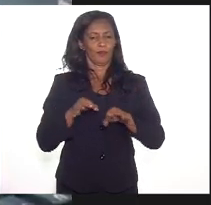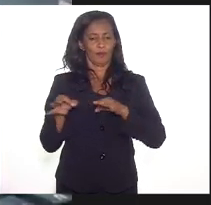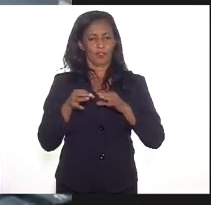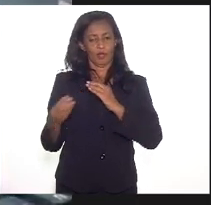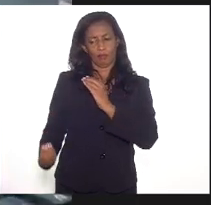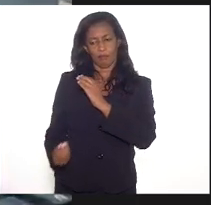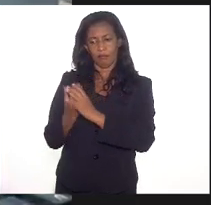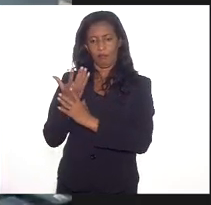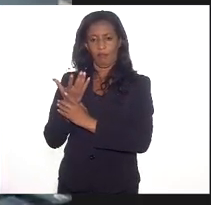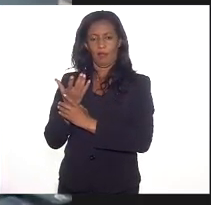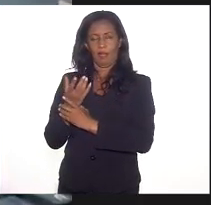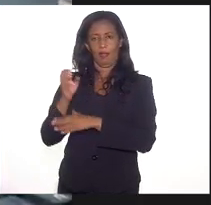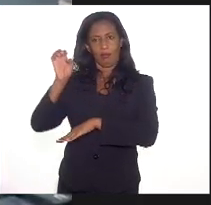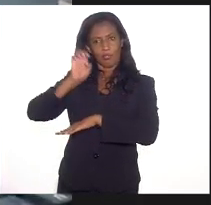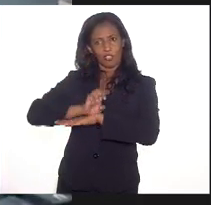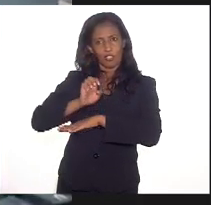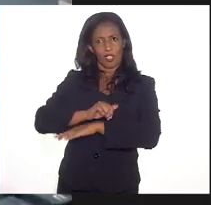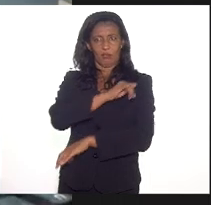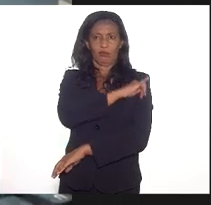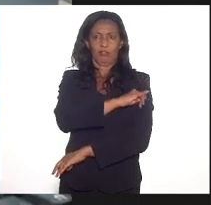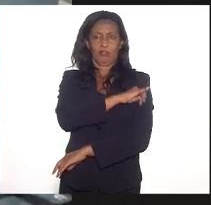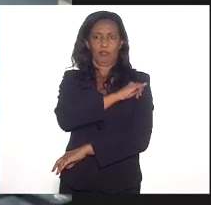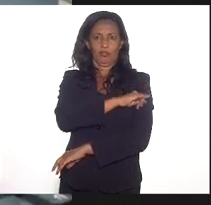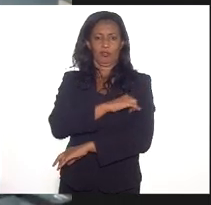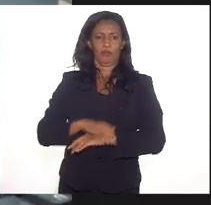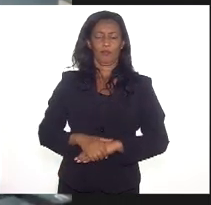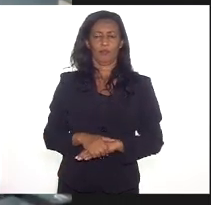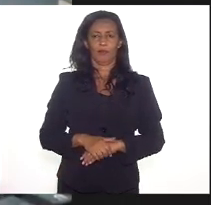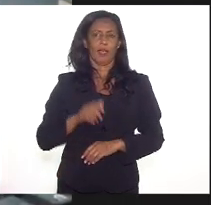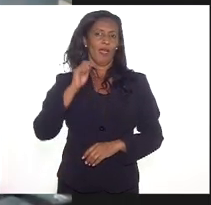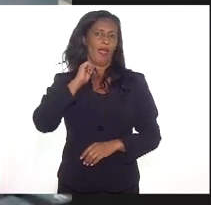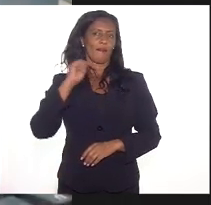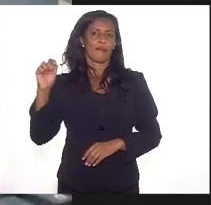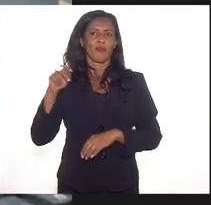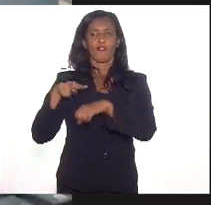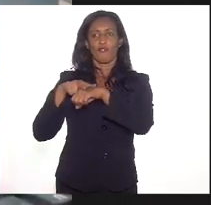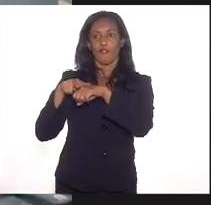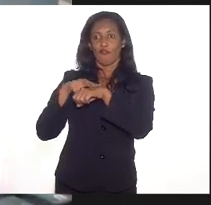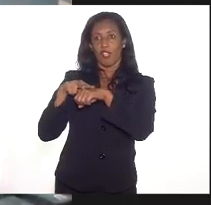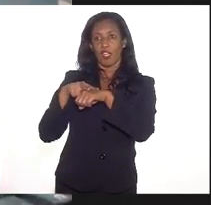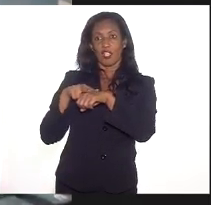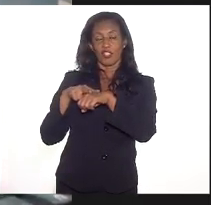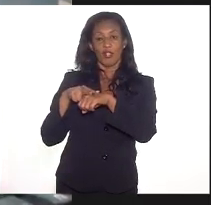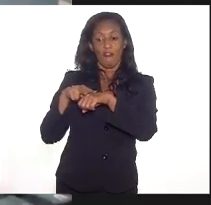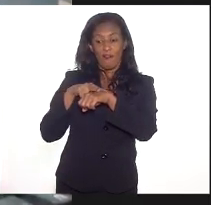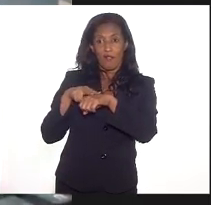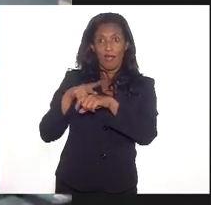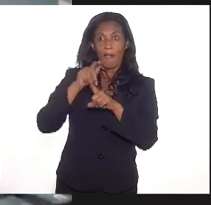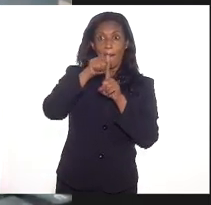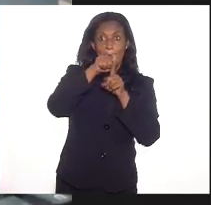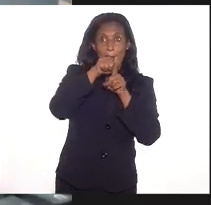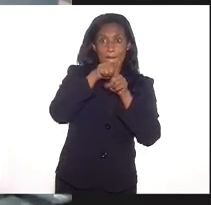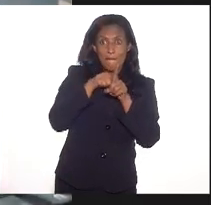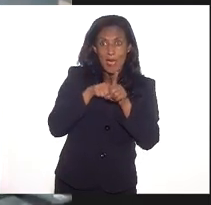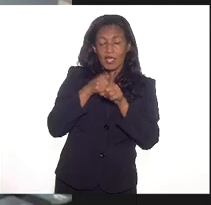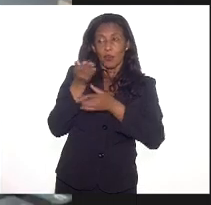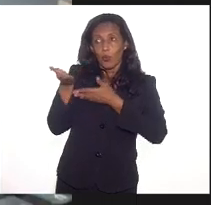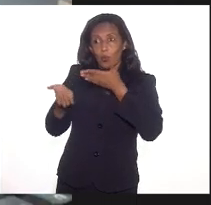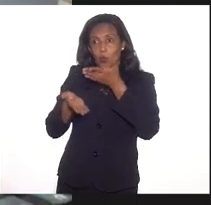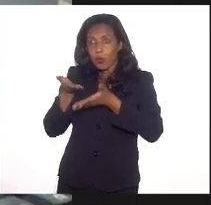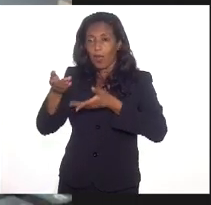cria, no âmbito do Estado do Rio de Janeiro, o Abril Verde, justamente um mês que vai corroborar com um